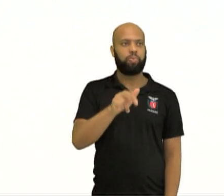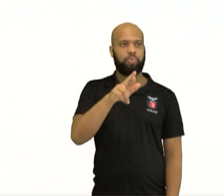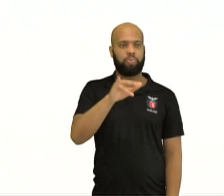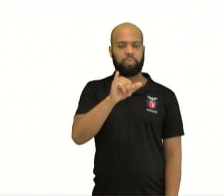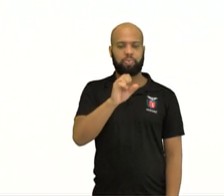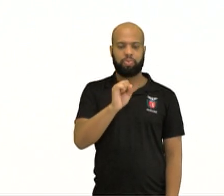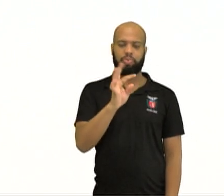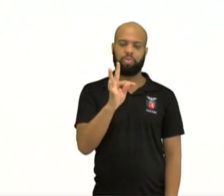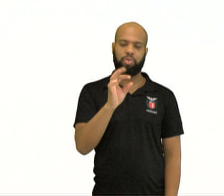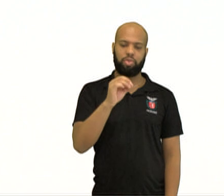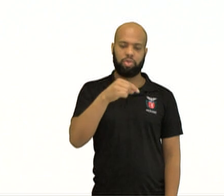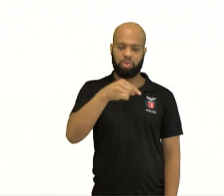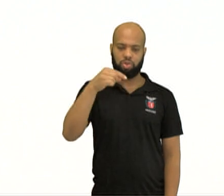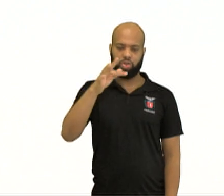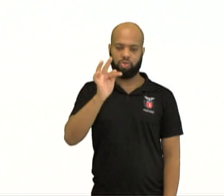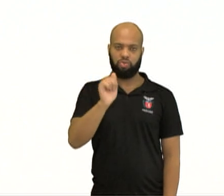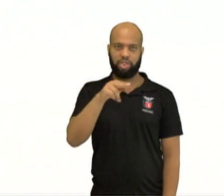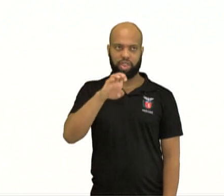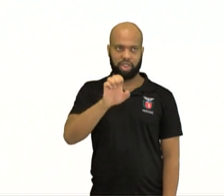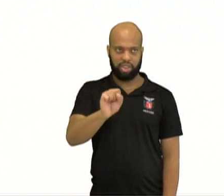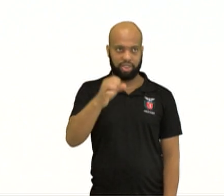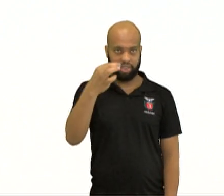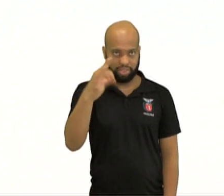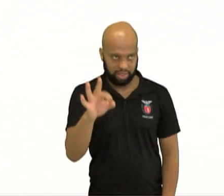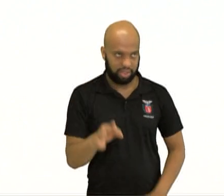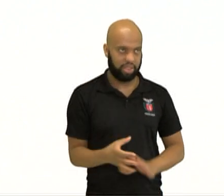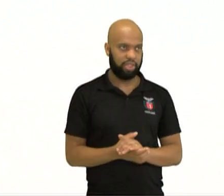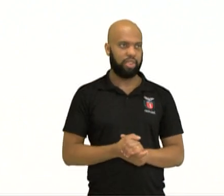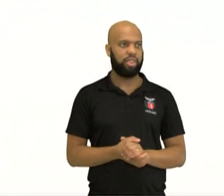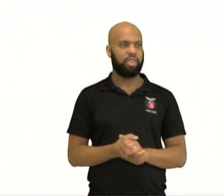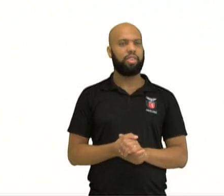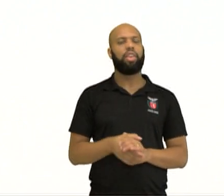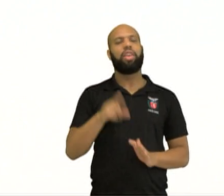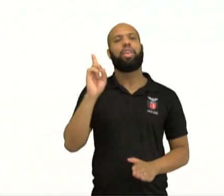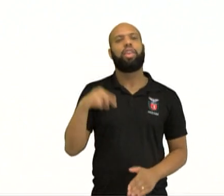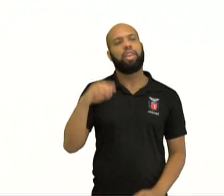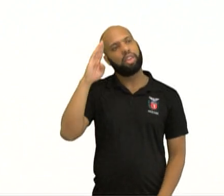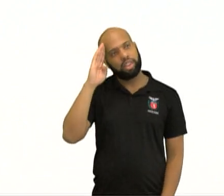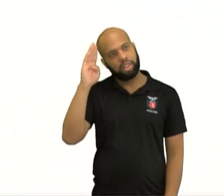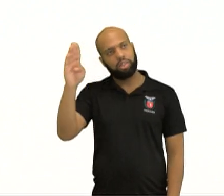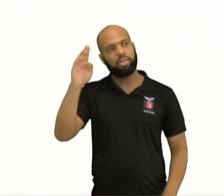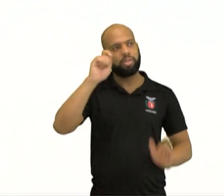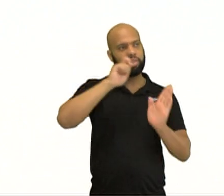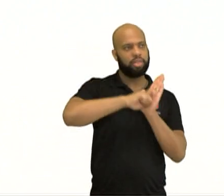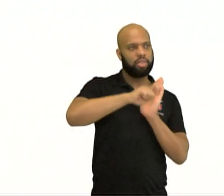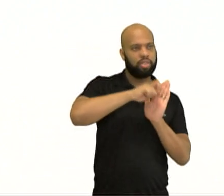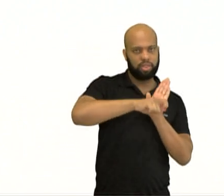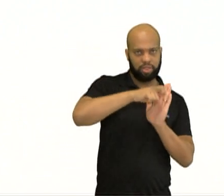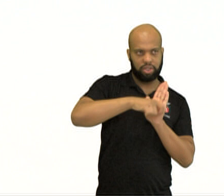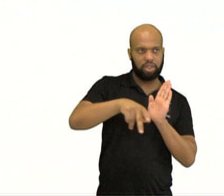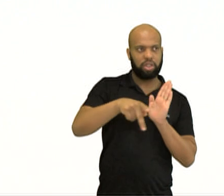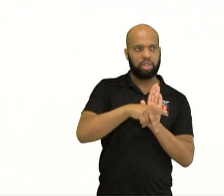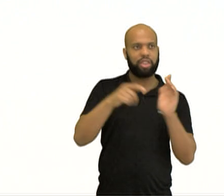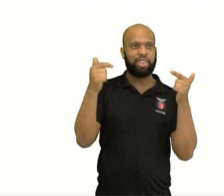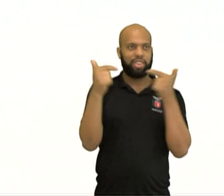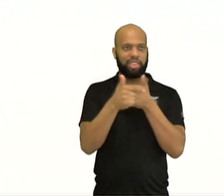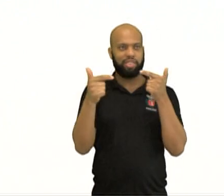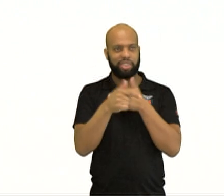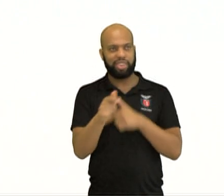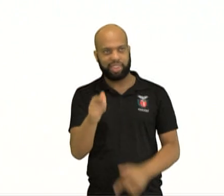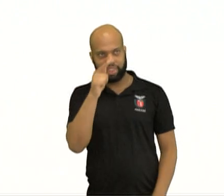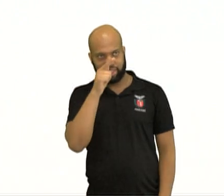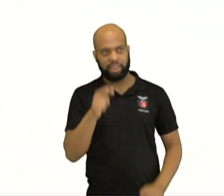Né? Então, Aristófanes, né, principal escritor de comédia